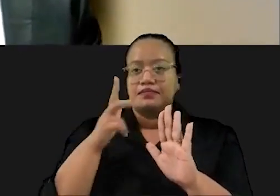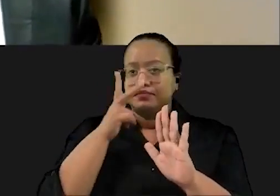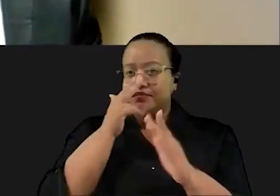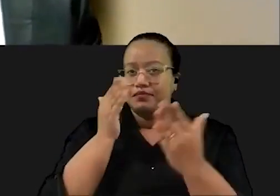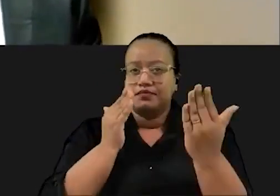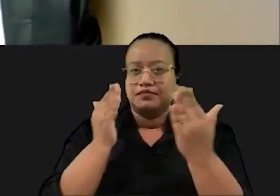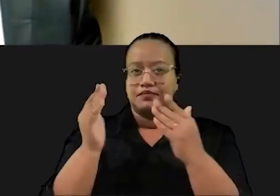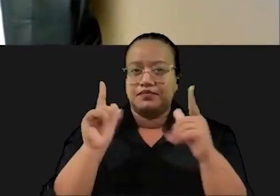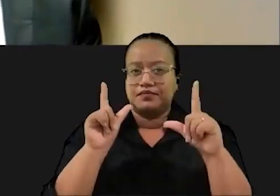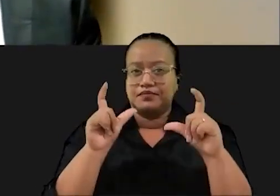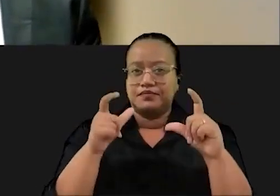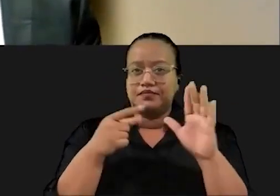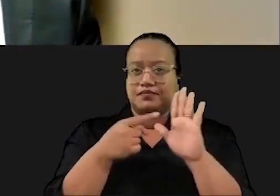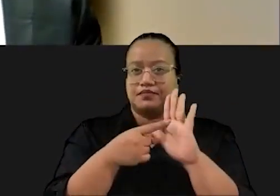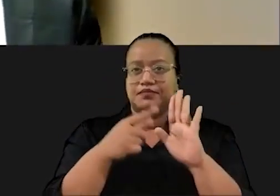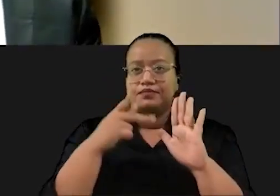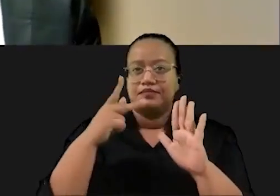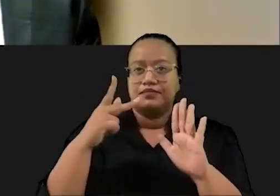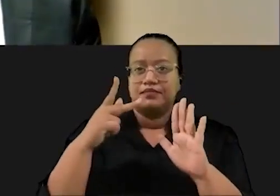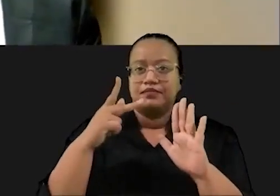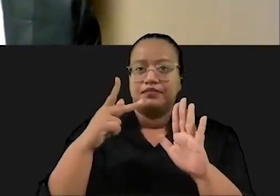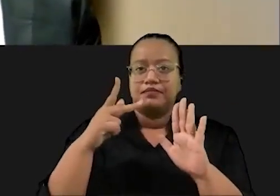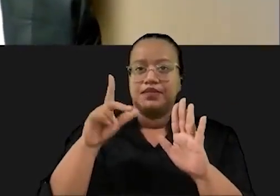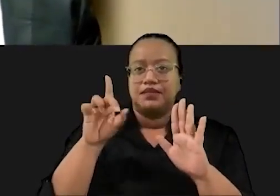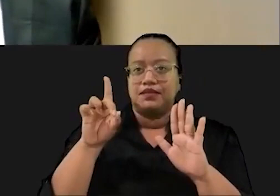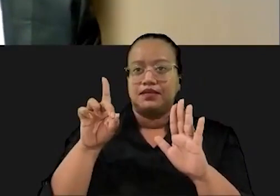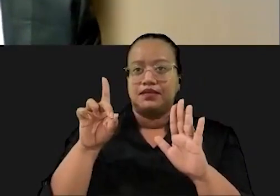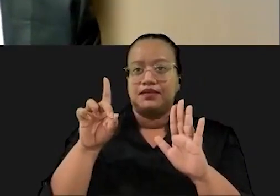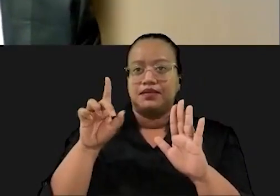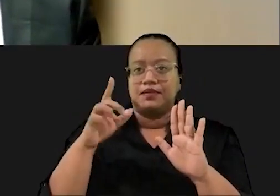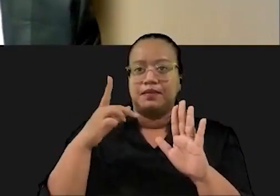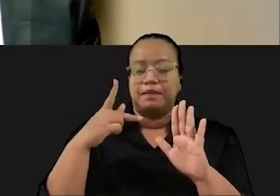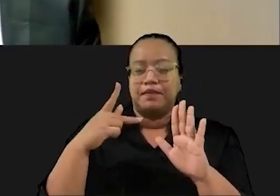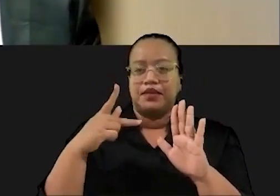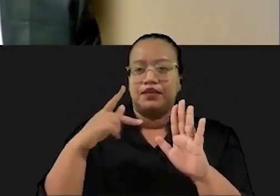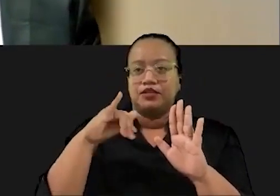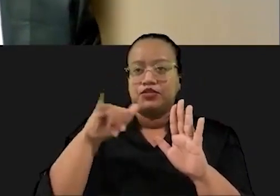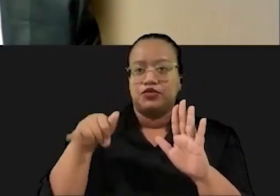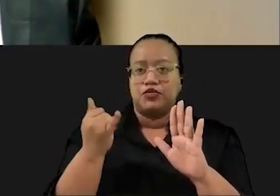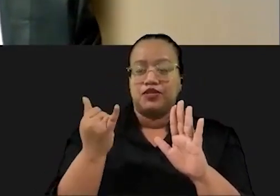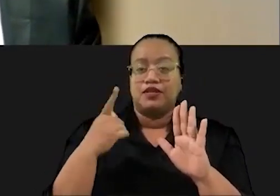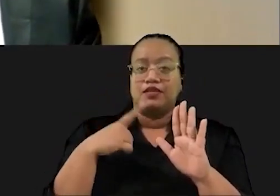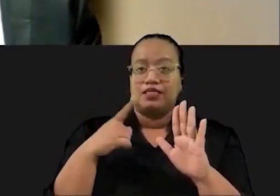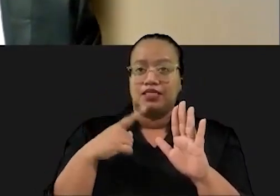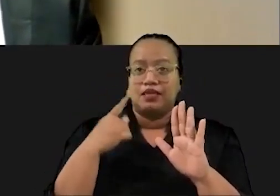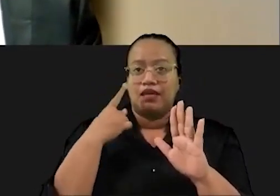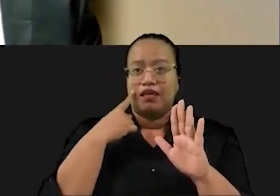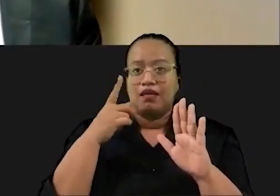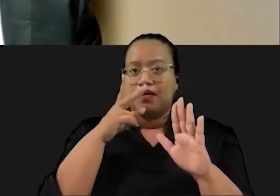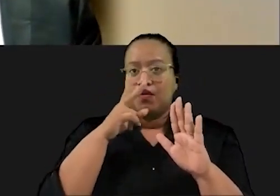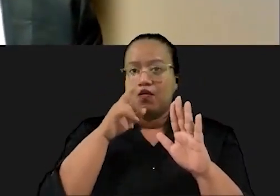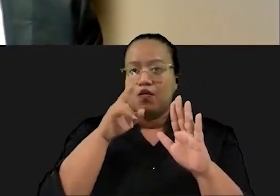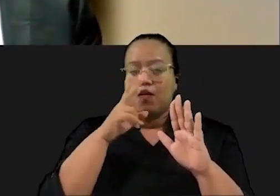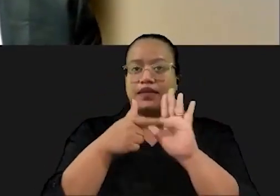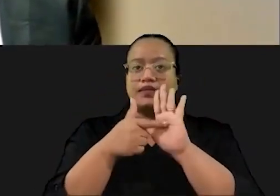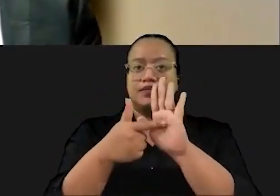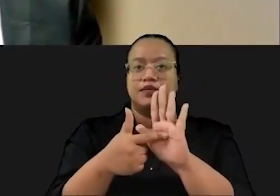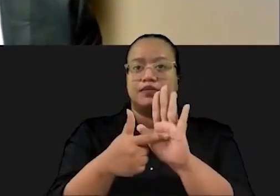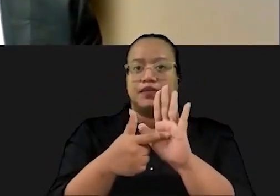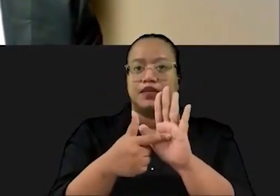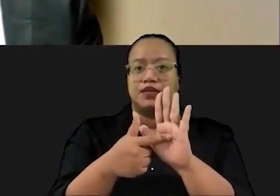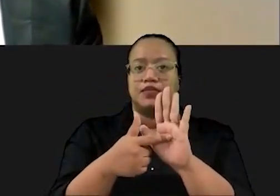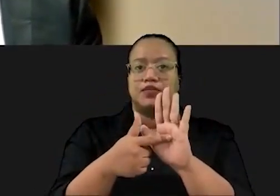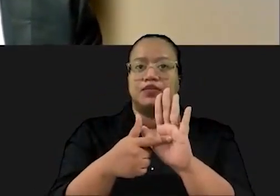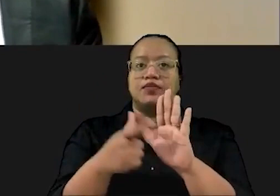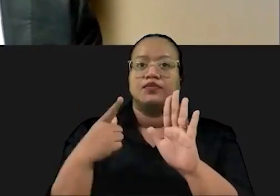A PDPJ, ela também tem sua camada, vamos dizer, aparente, que é aquele marketplace que nós conseguimos acessar quando nós clicamos